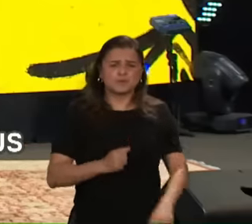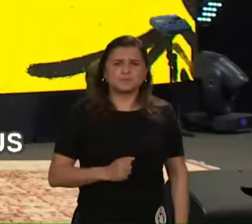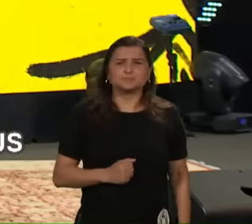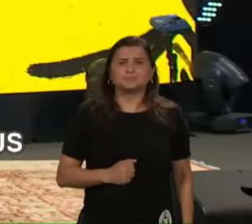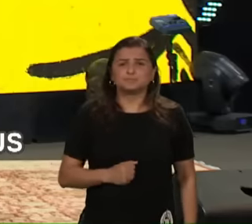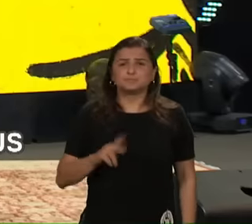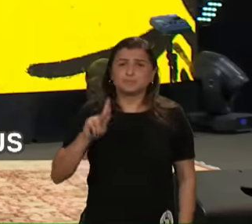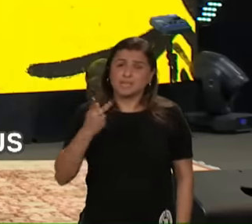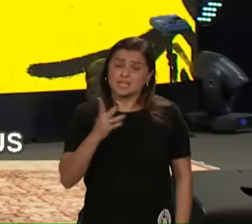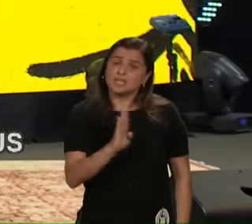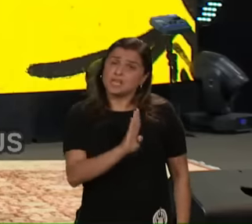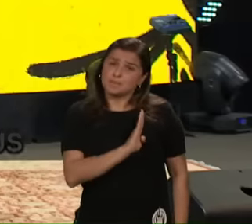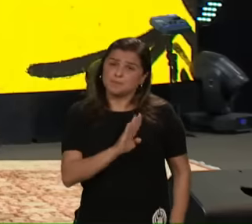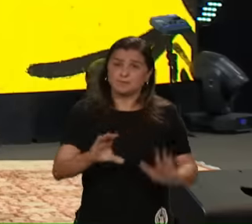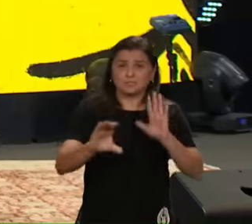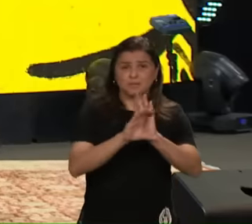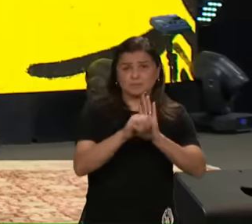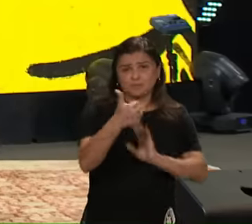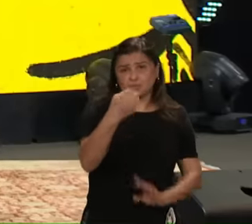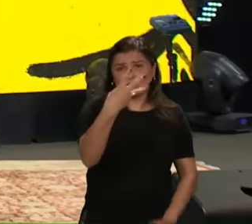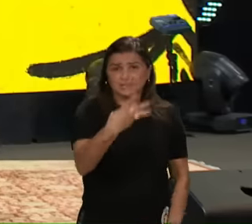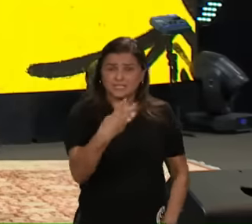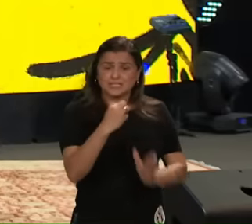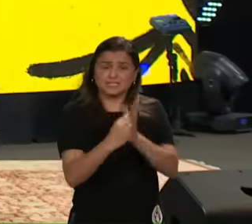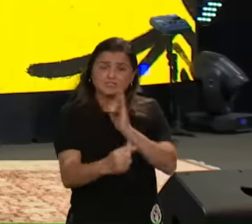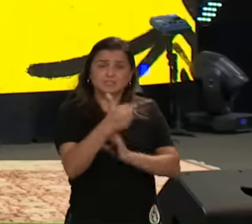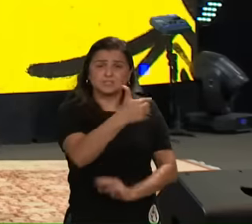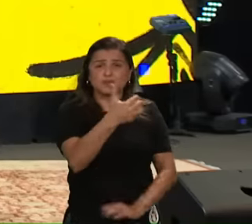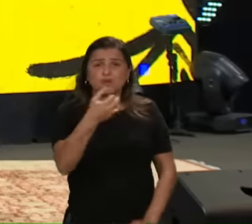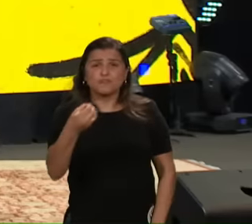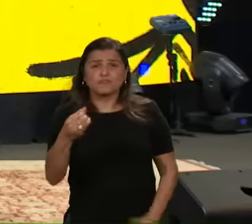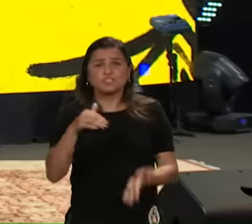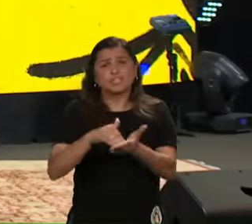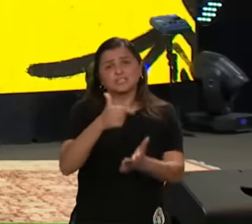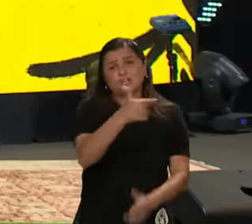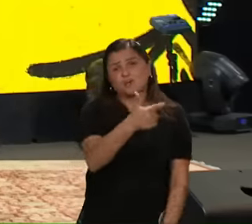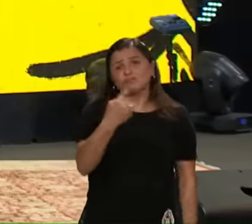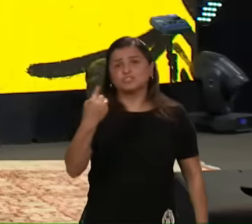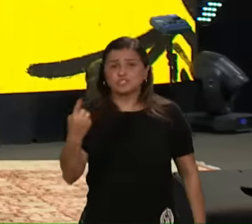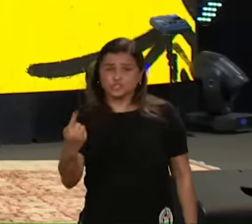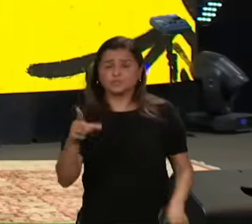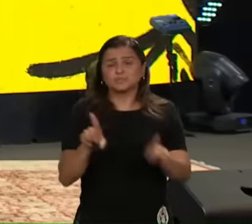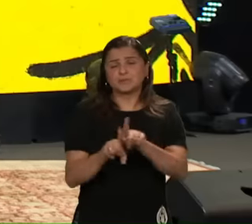ainda, capítulo 13, versos 20 e 21.